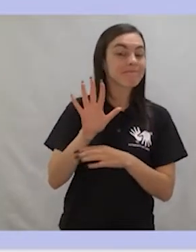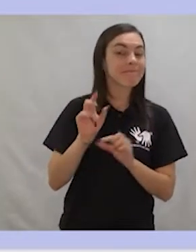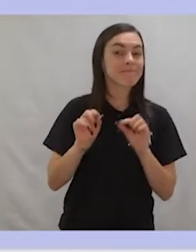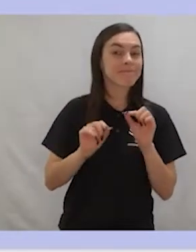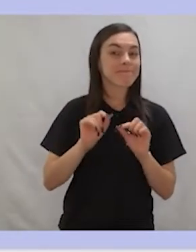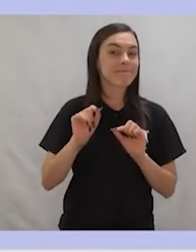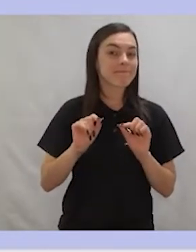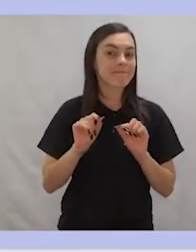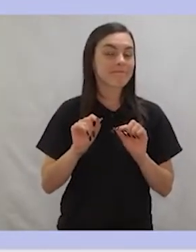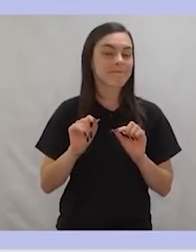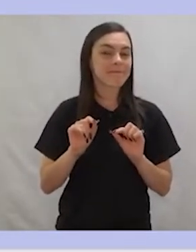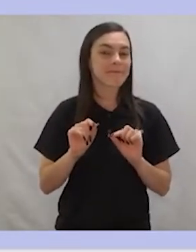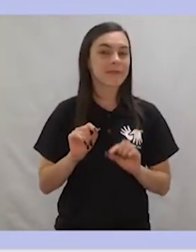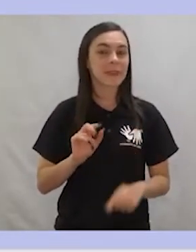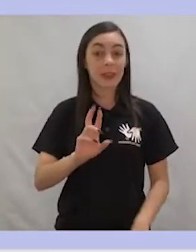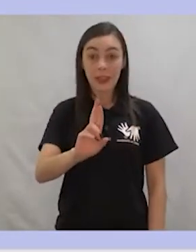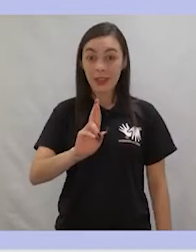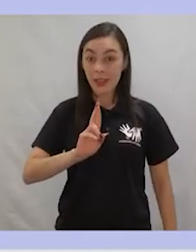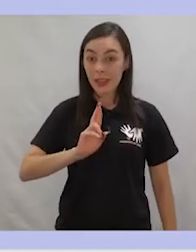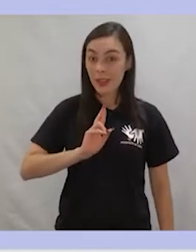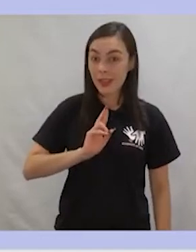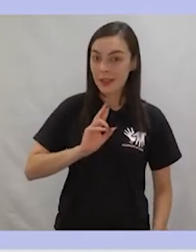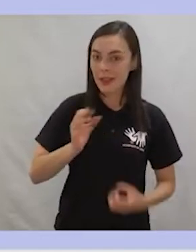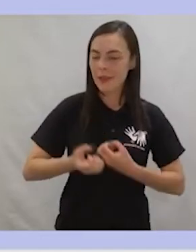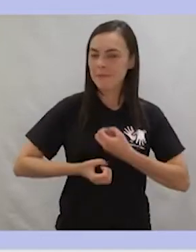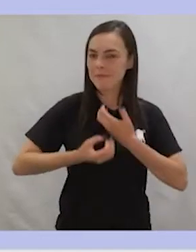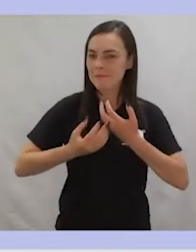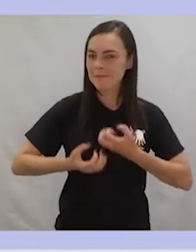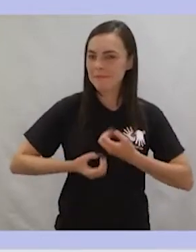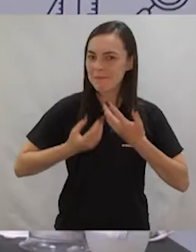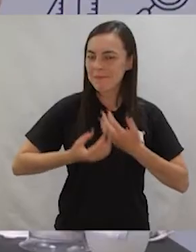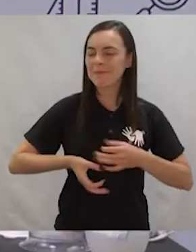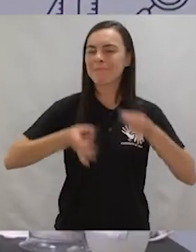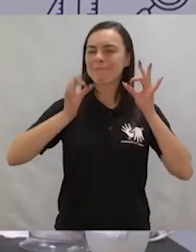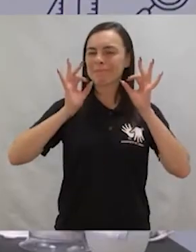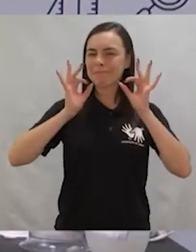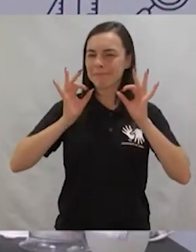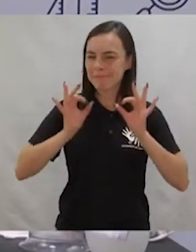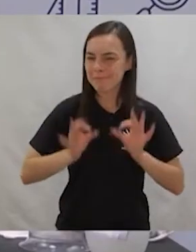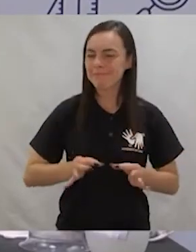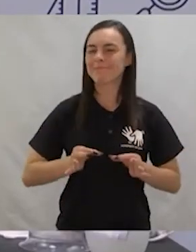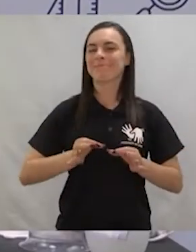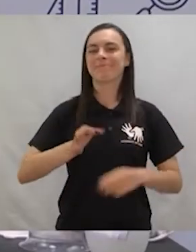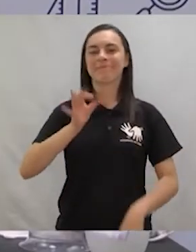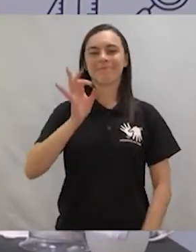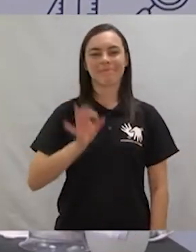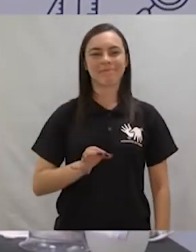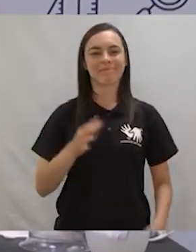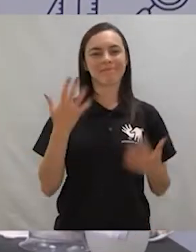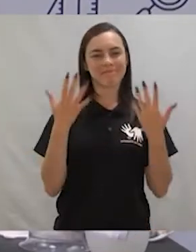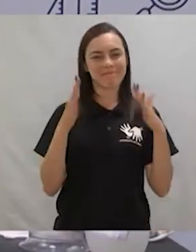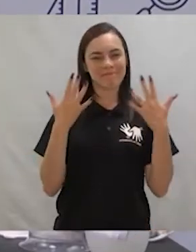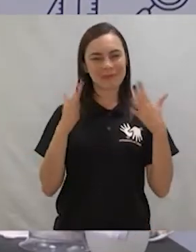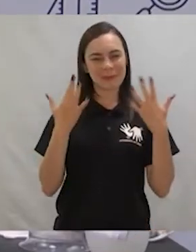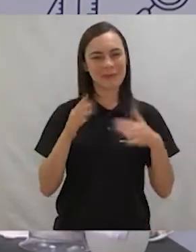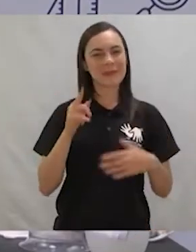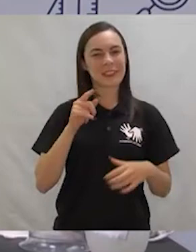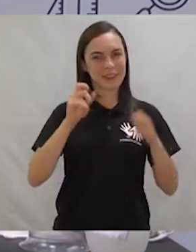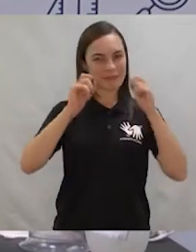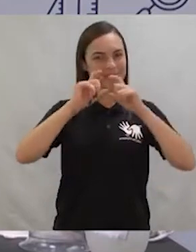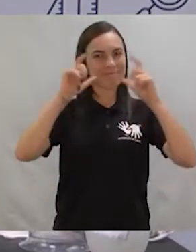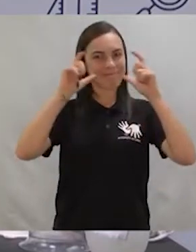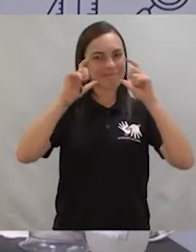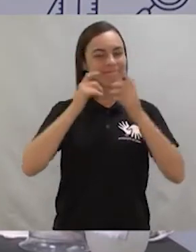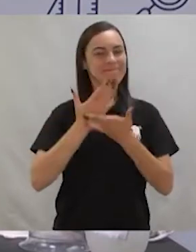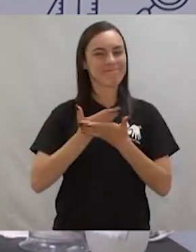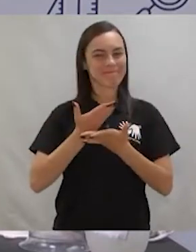colocou. Se você disse que era poesia, muito bem, você acertou. Estava